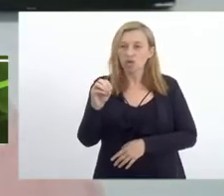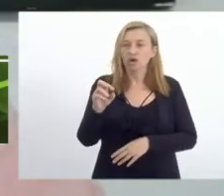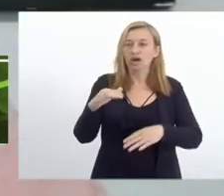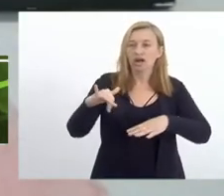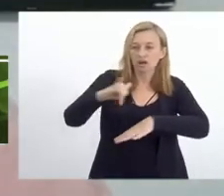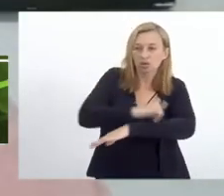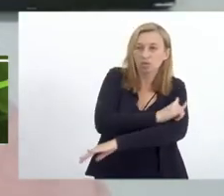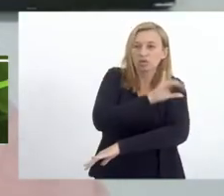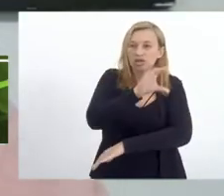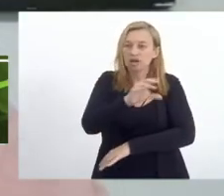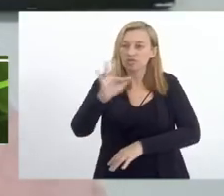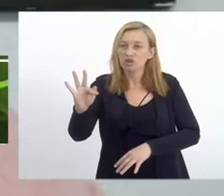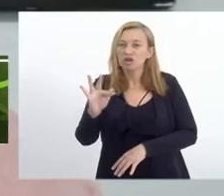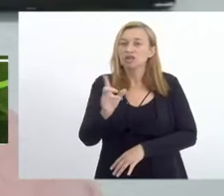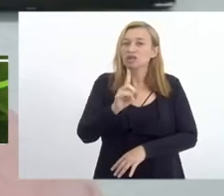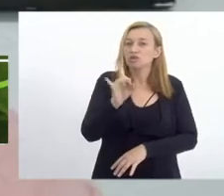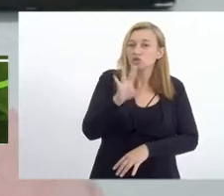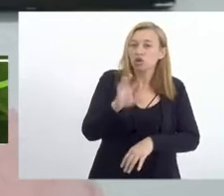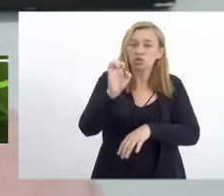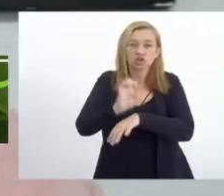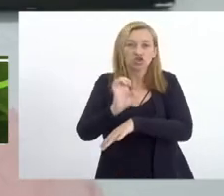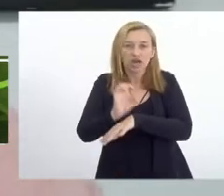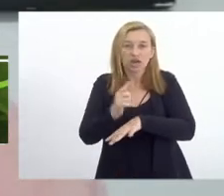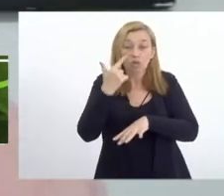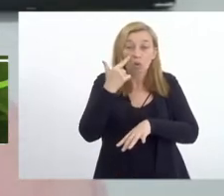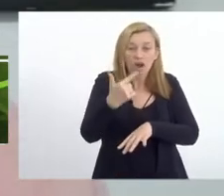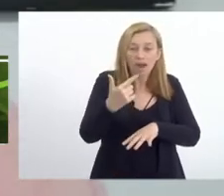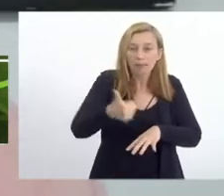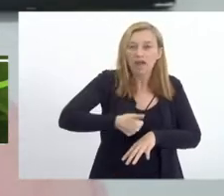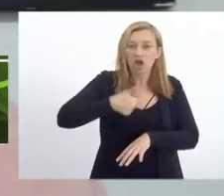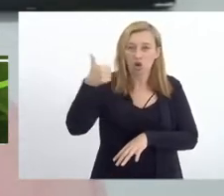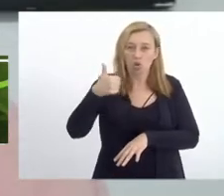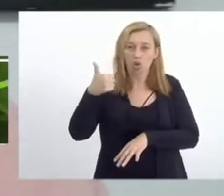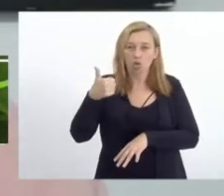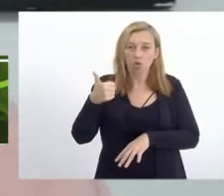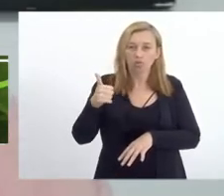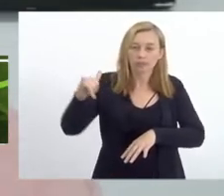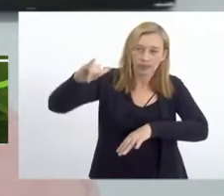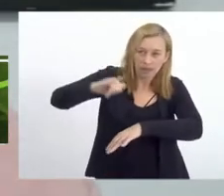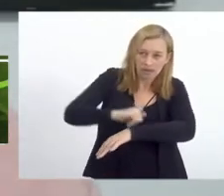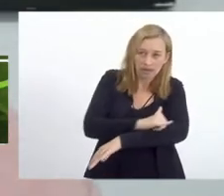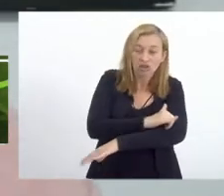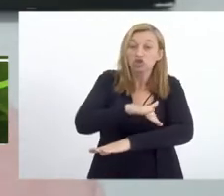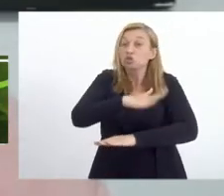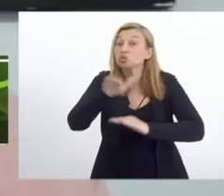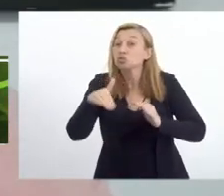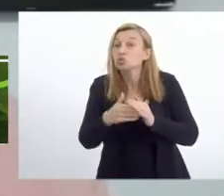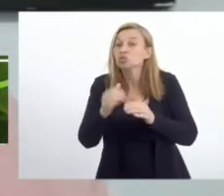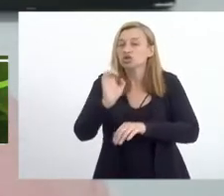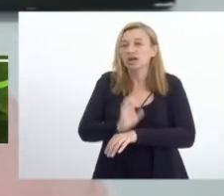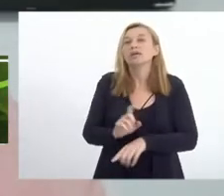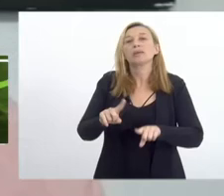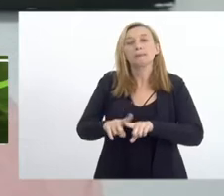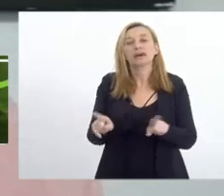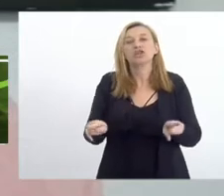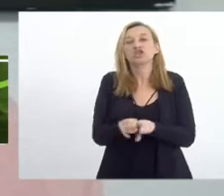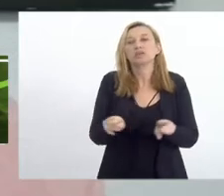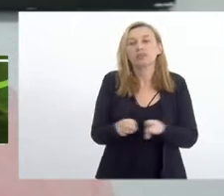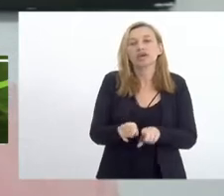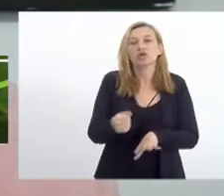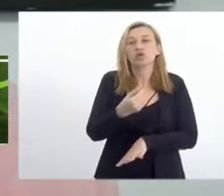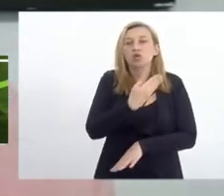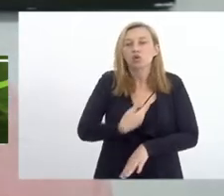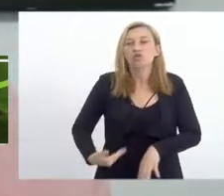não apenas o Estado tem que ter um olhar melhor para os aeroportos de todo o Estado, mas também o governo